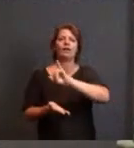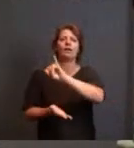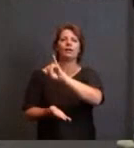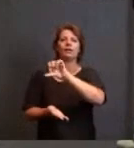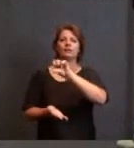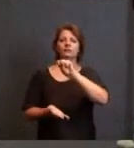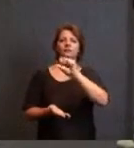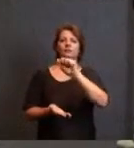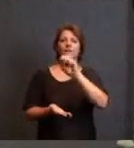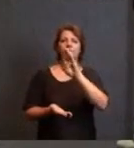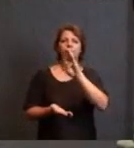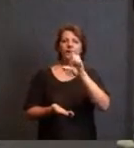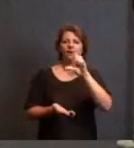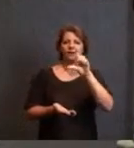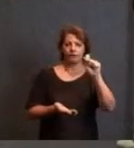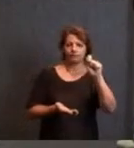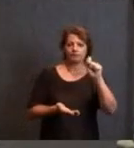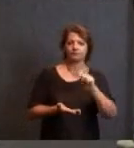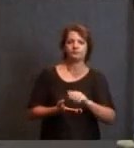Carvalho.